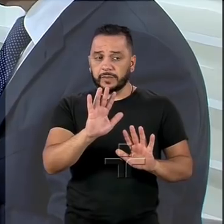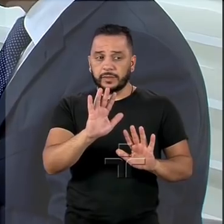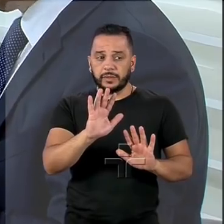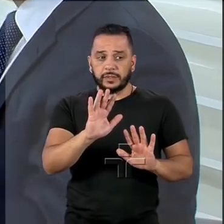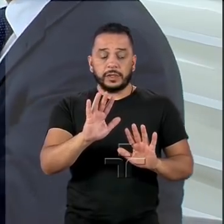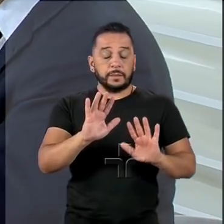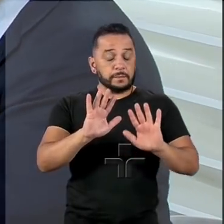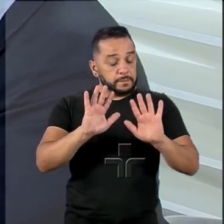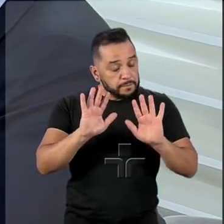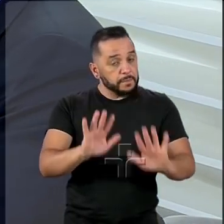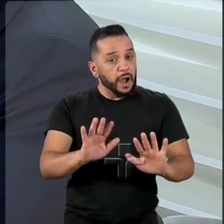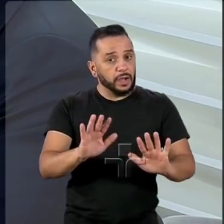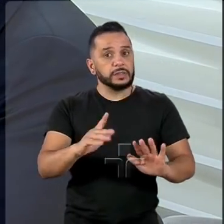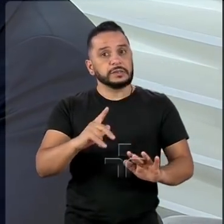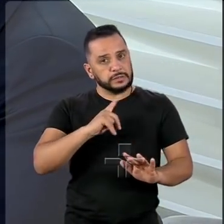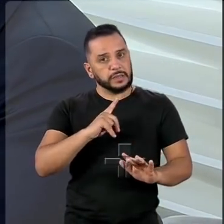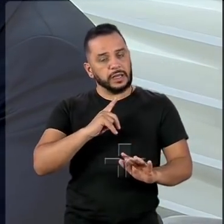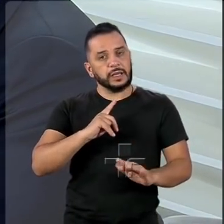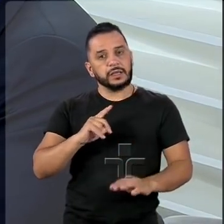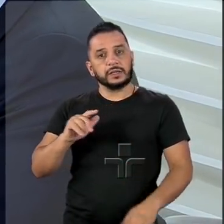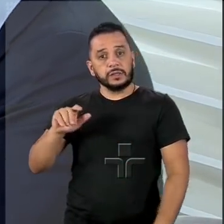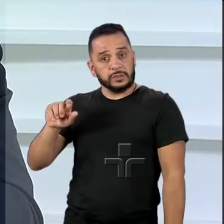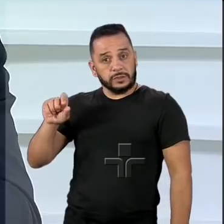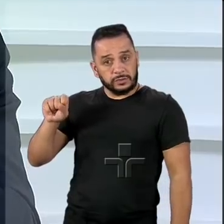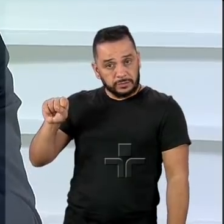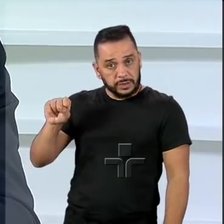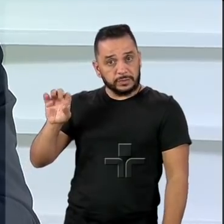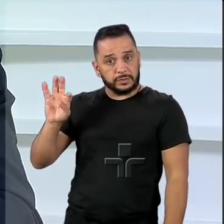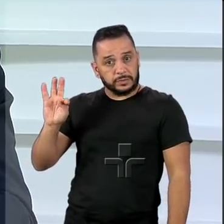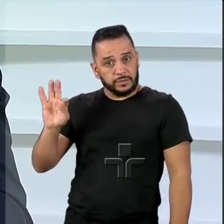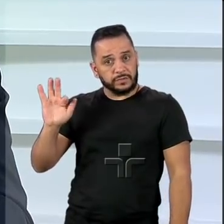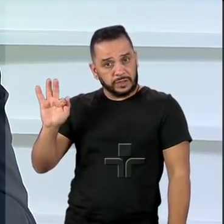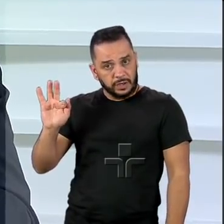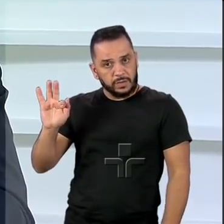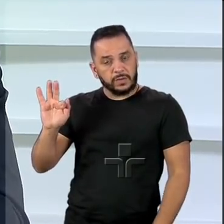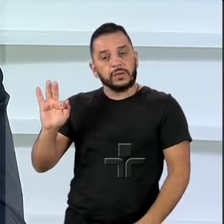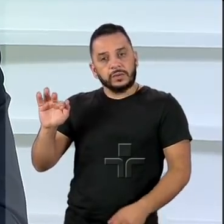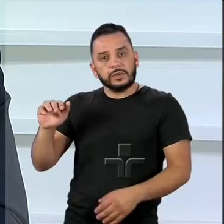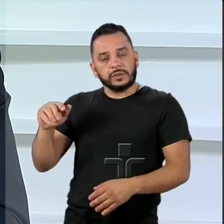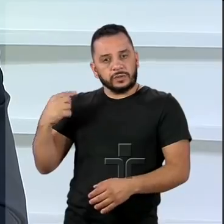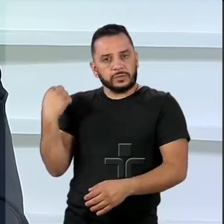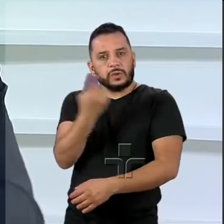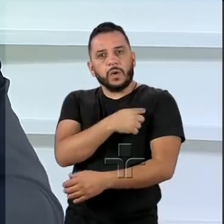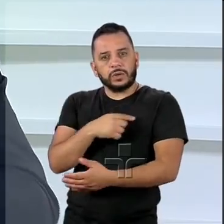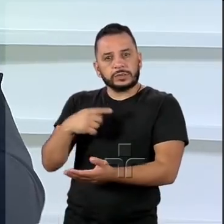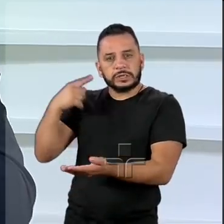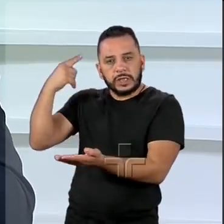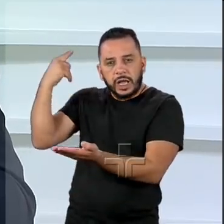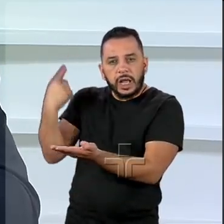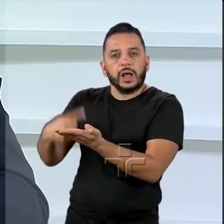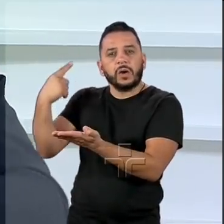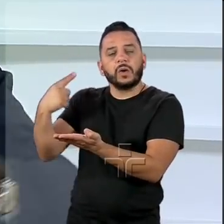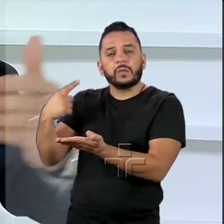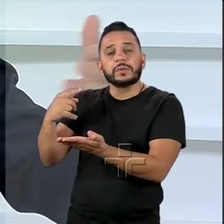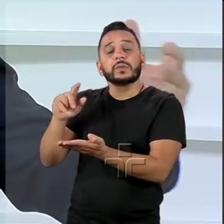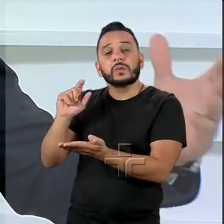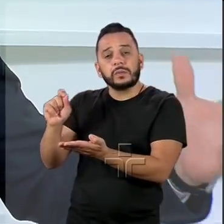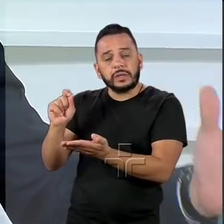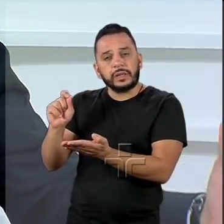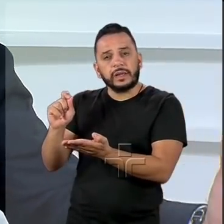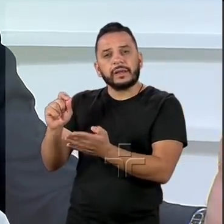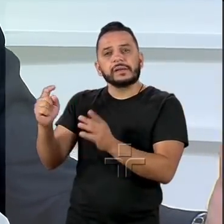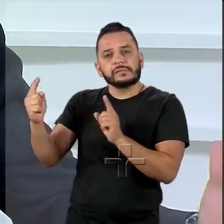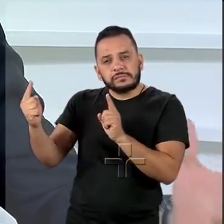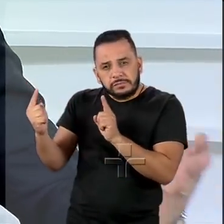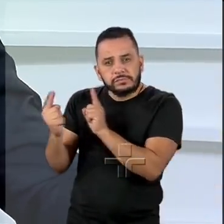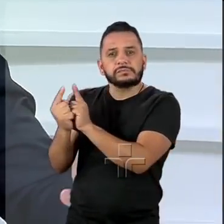esse encontro com o Supremo Tribunal Federal. Era um encontro marcado, previsto. que só poderia ocorrer quando aquelas